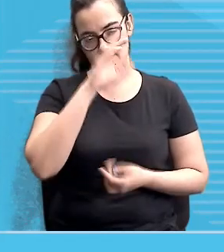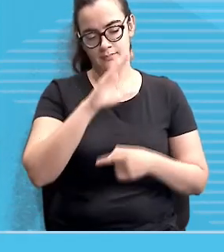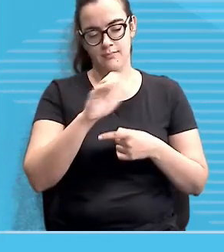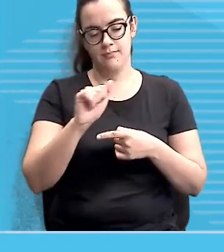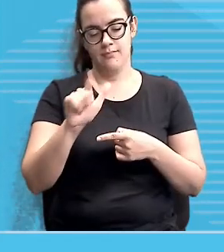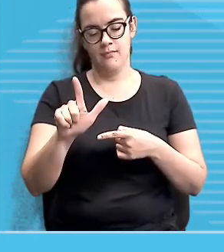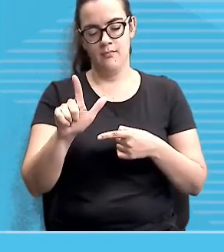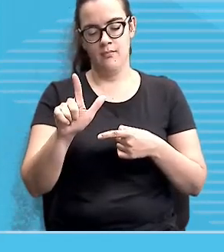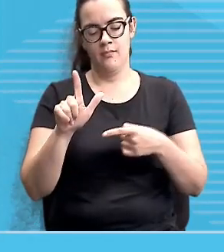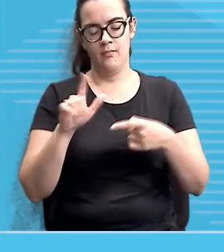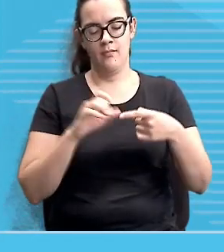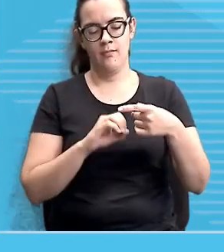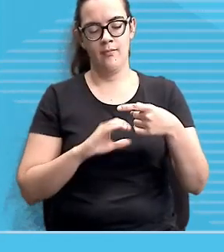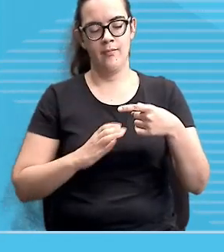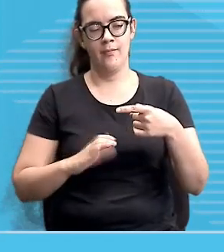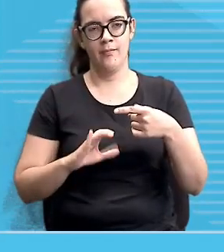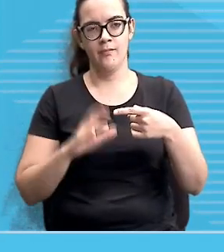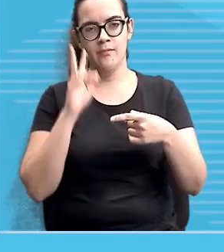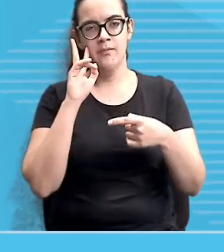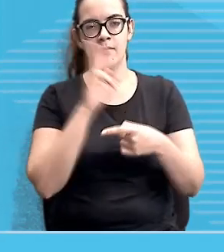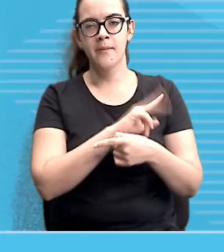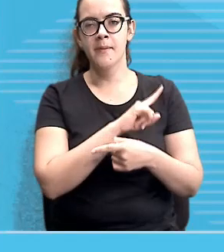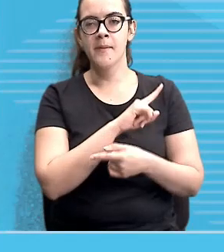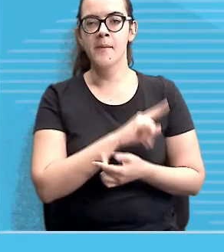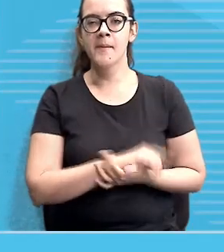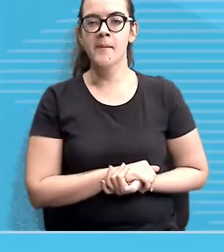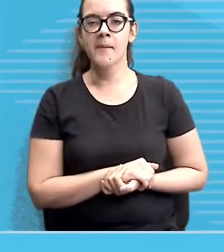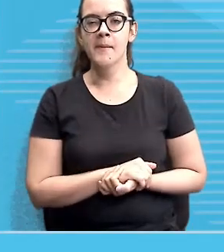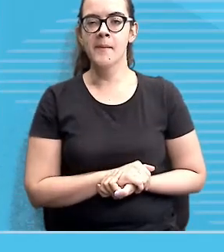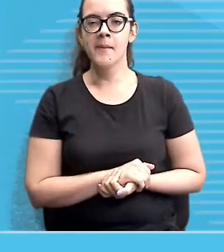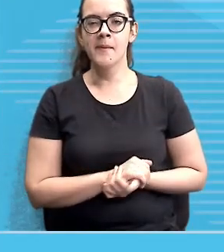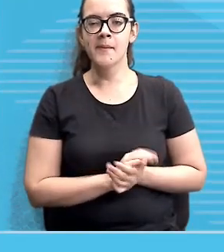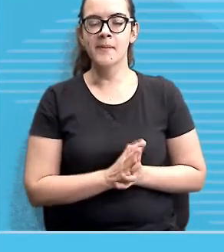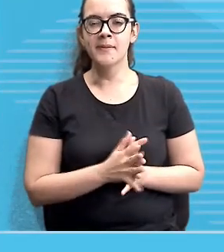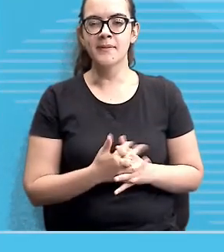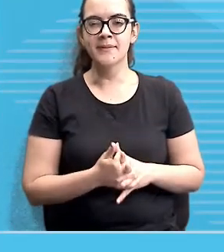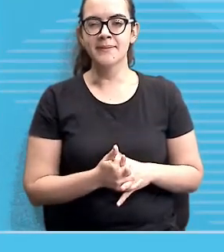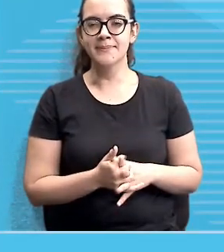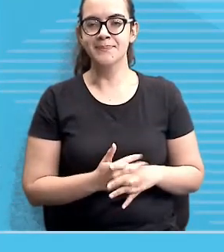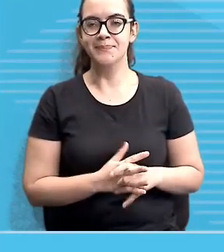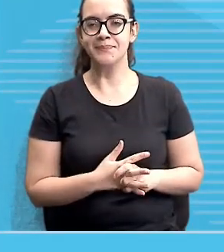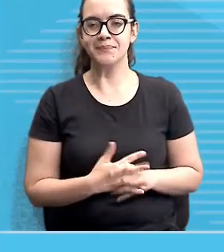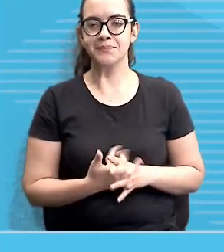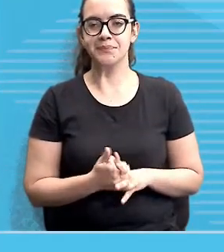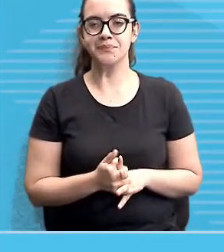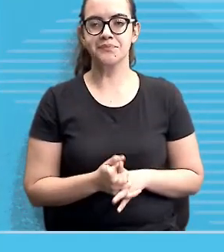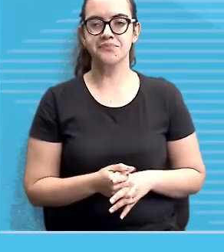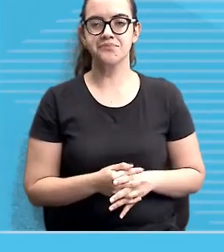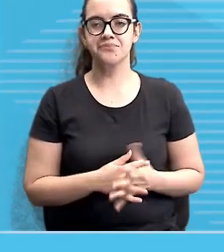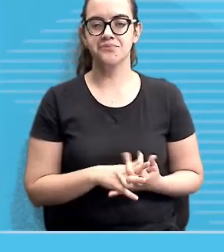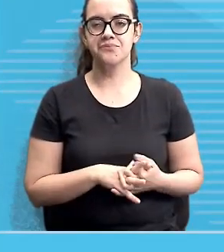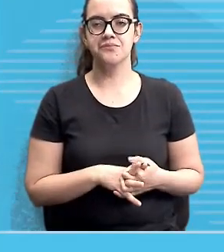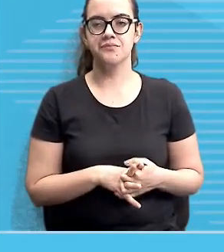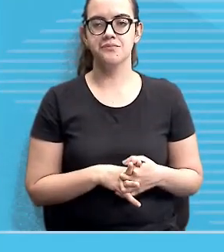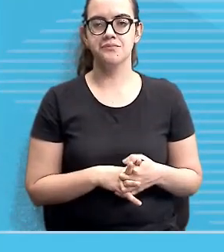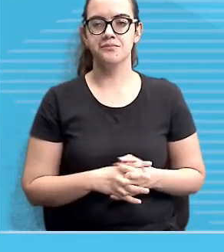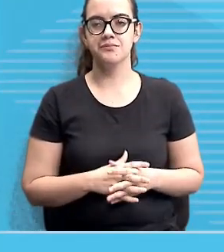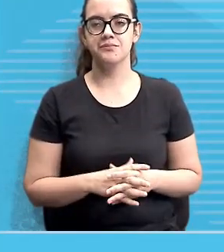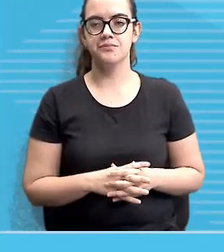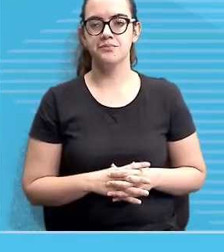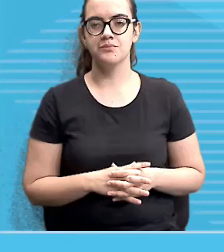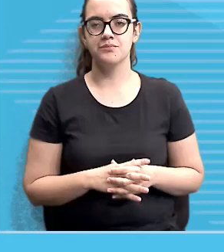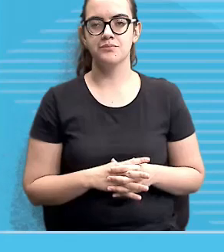e com graus Celsius toque é a nossa primeira capacidade térmica